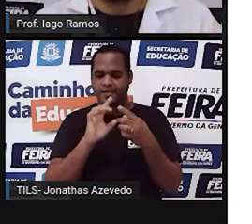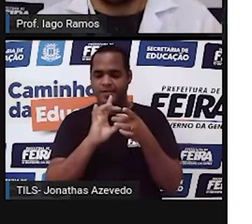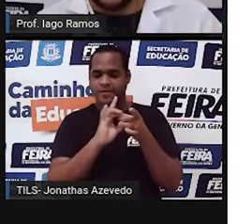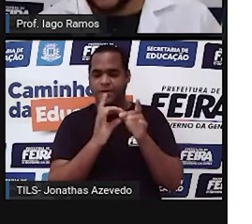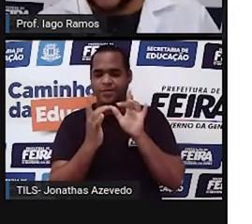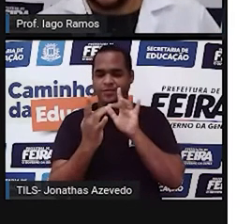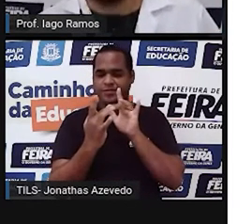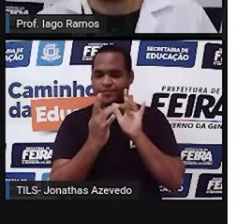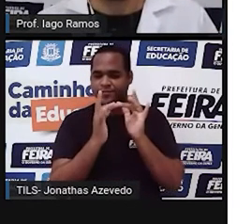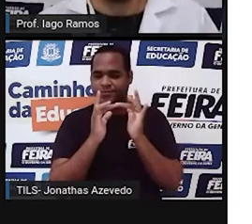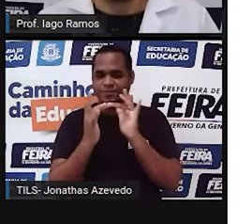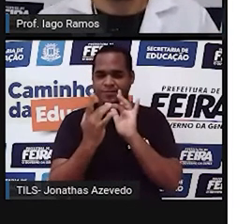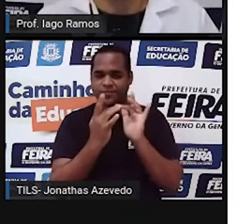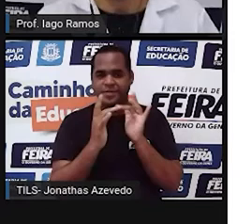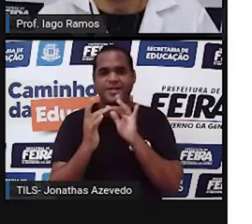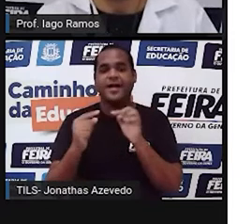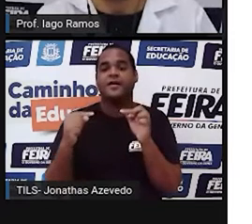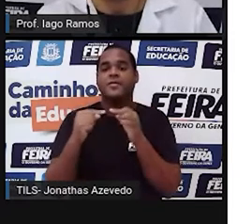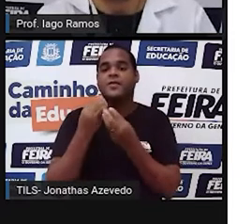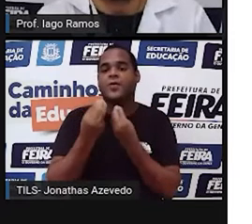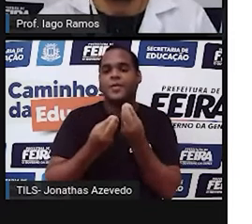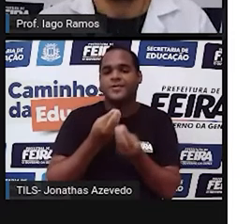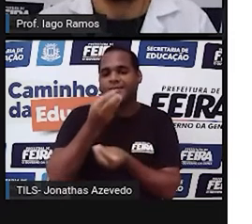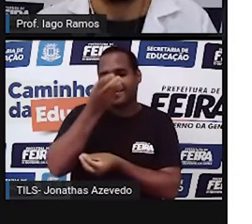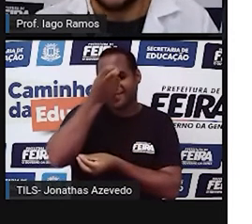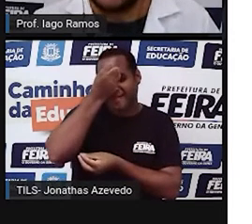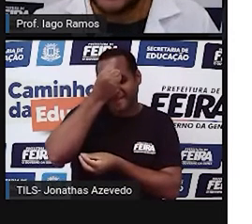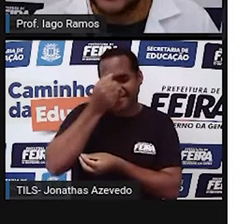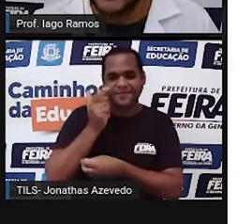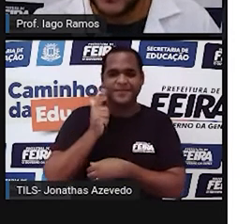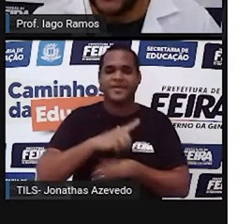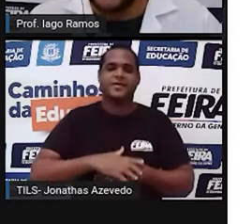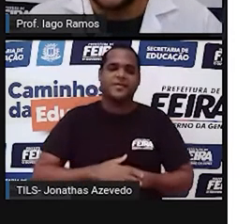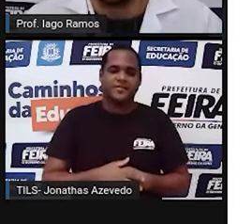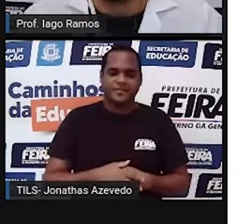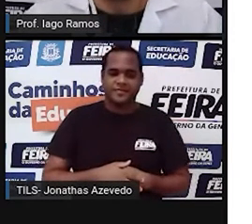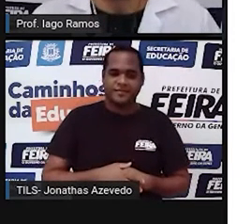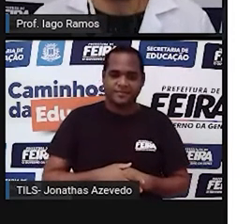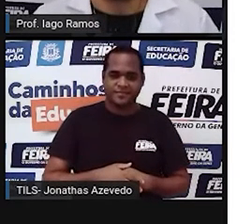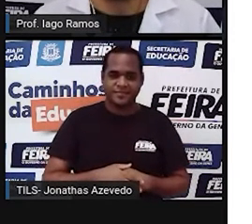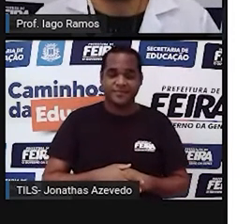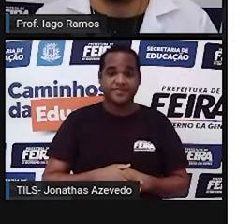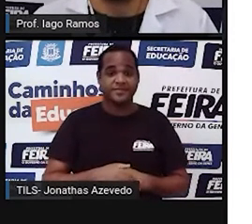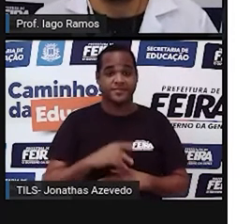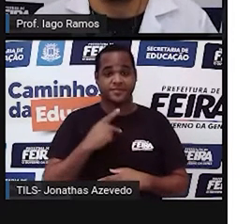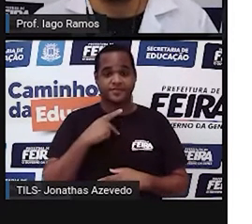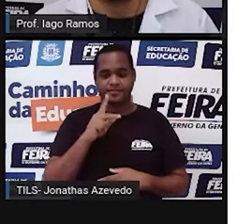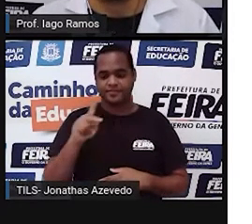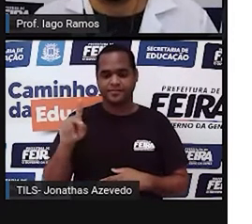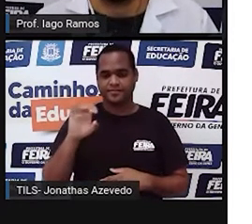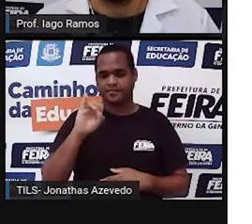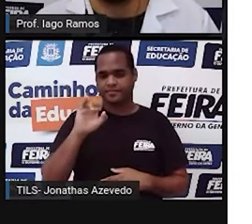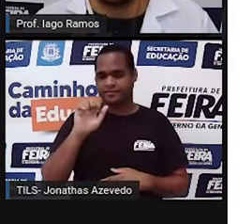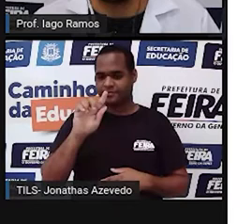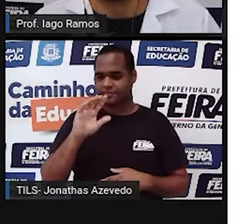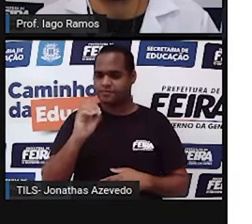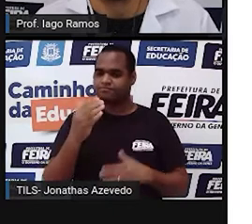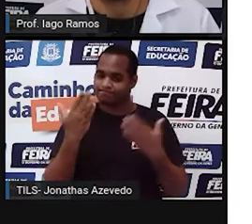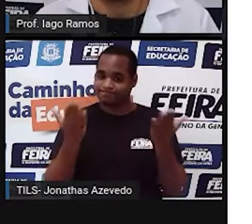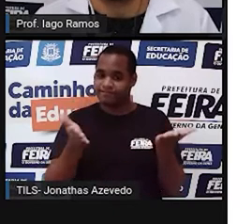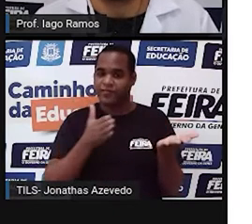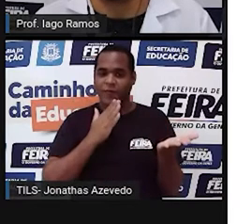único propósito de aprendermos. Bom, eu sou o professor Iago Ramos, você já me